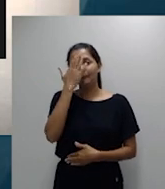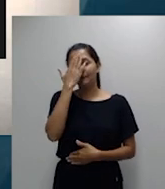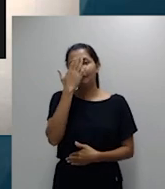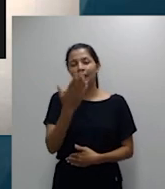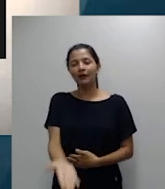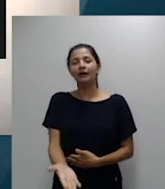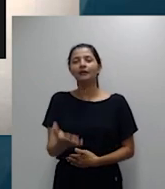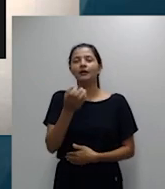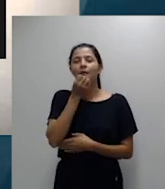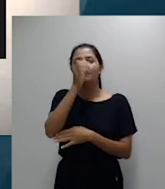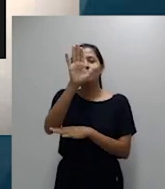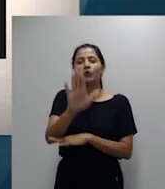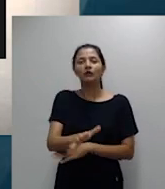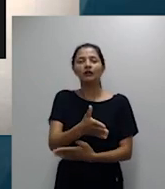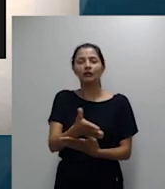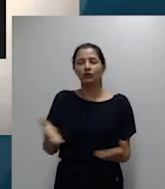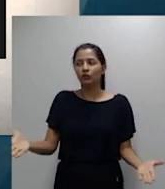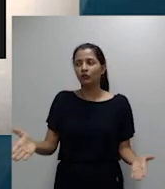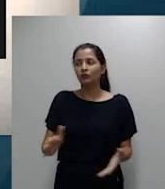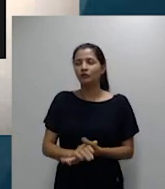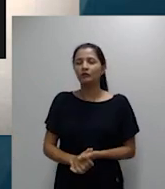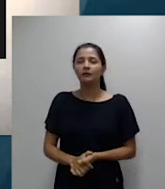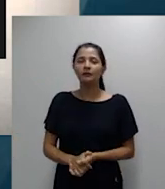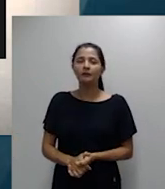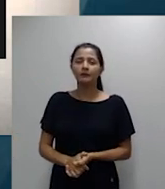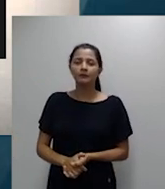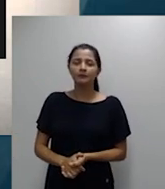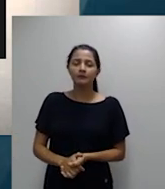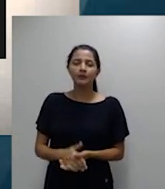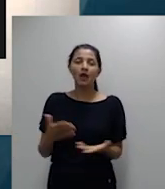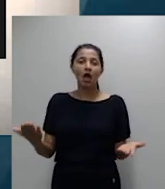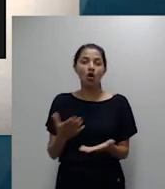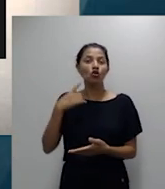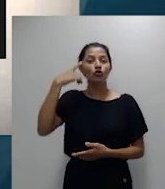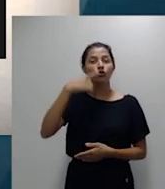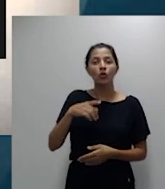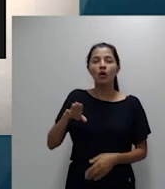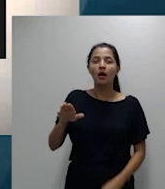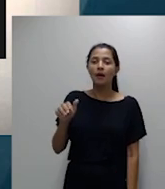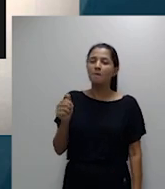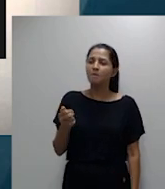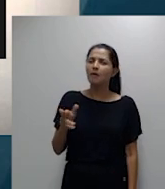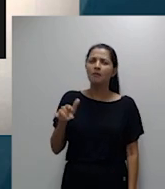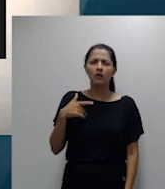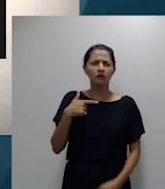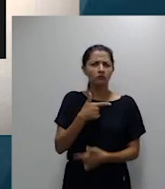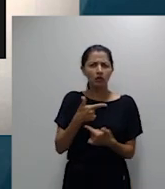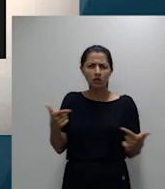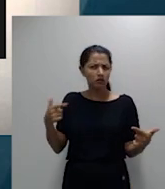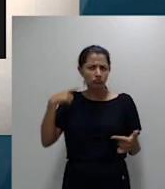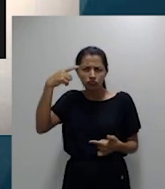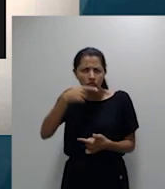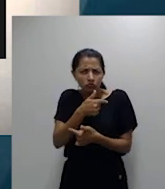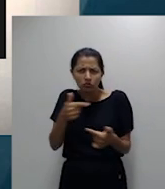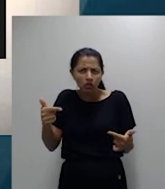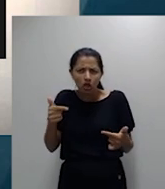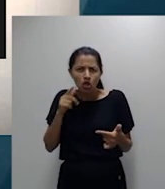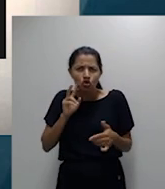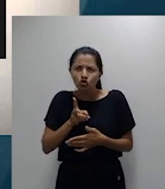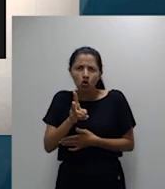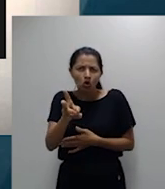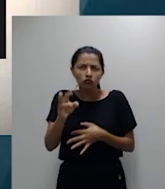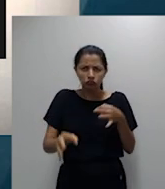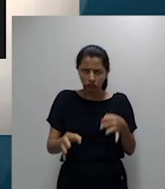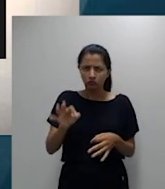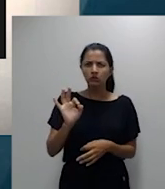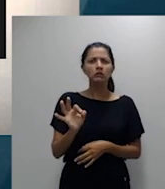levantar as pernas a todos dura para isso aqui não tem advogado não né É só continuação do julgamento